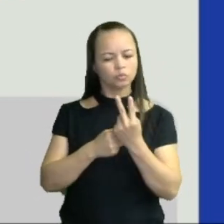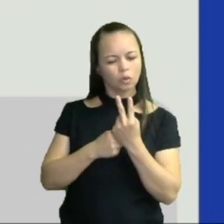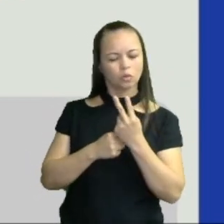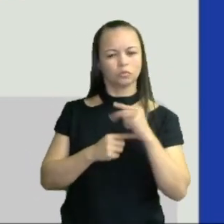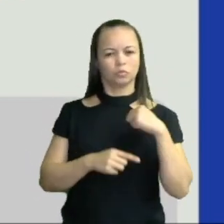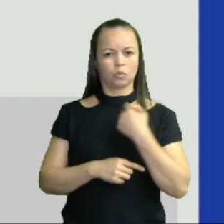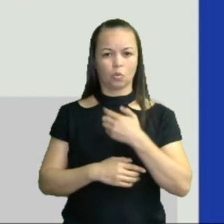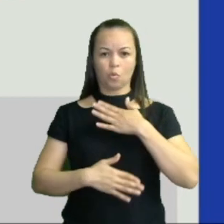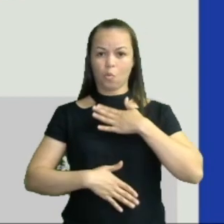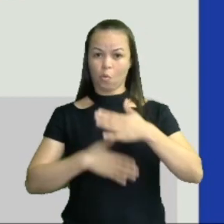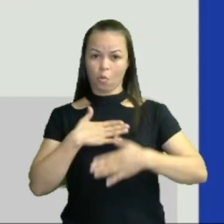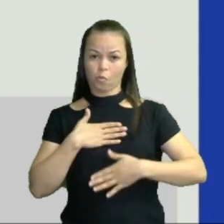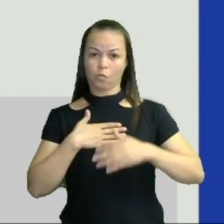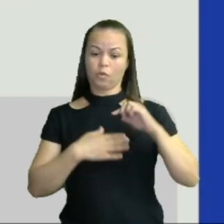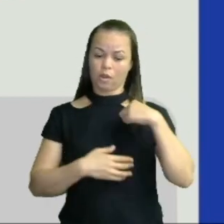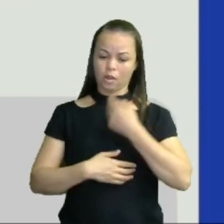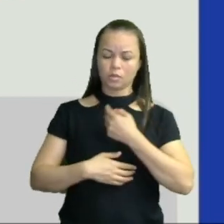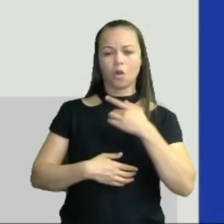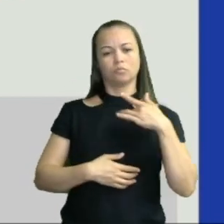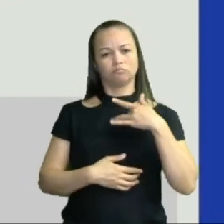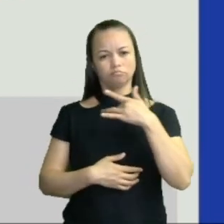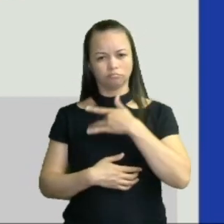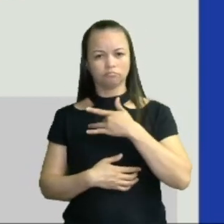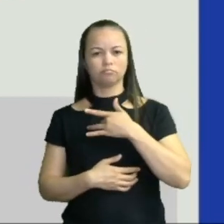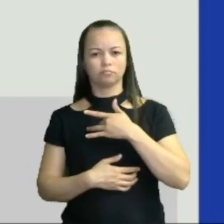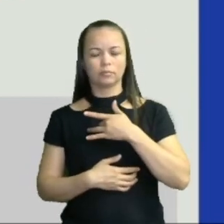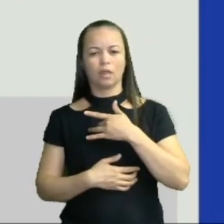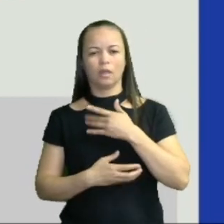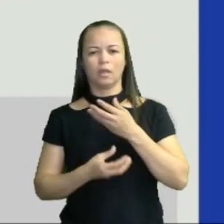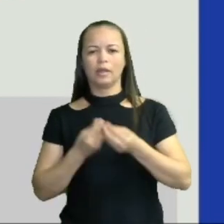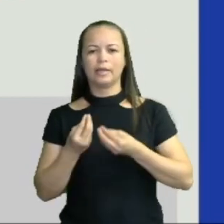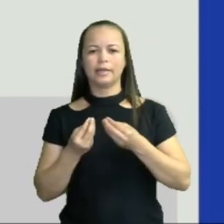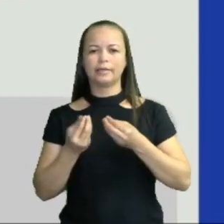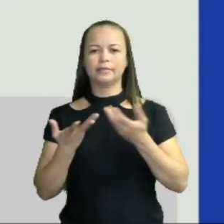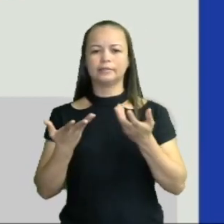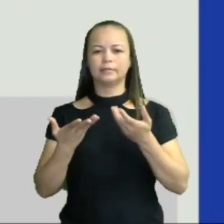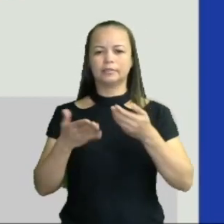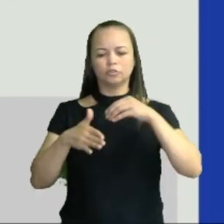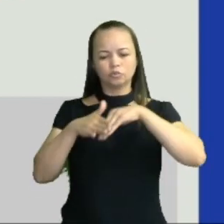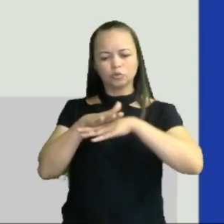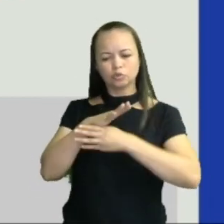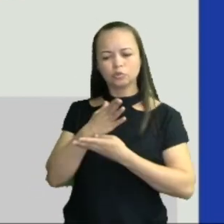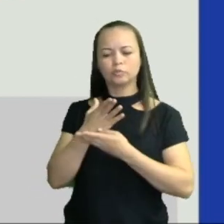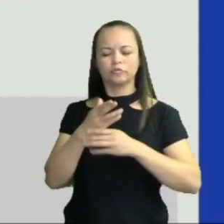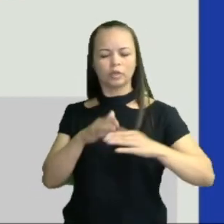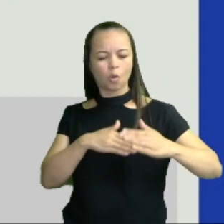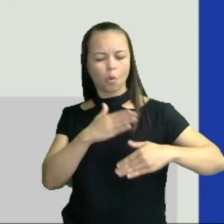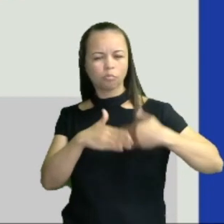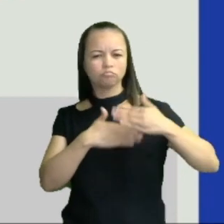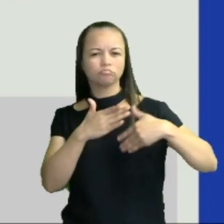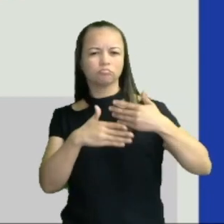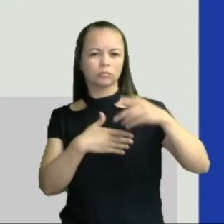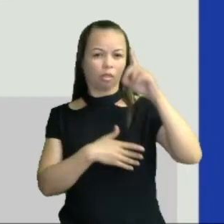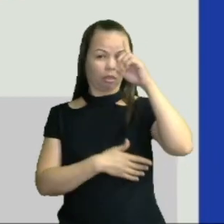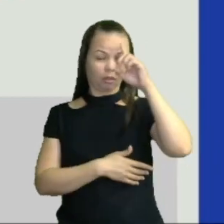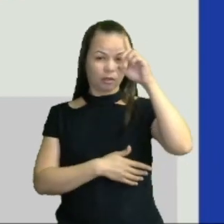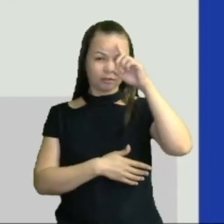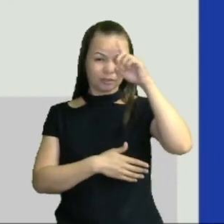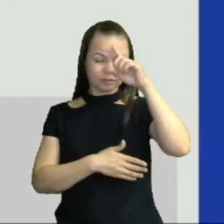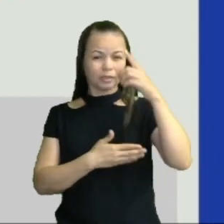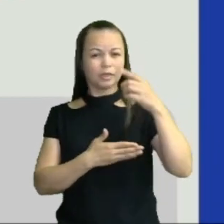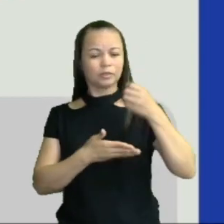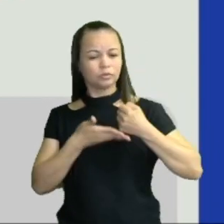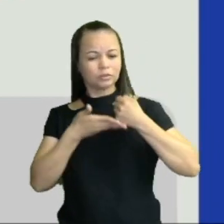corpo e nossa saúde. Esses hábitos viram rotina diária e nos ajuda